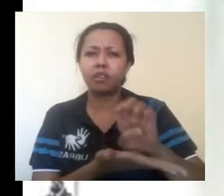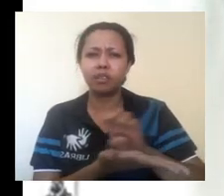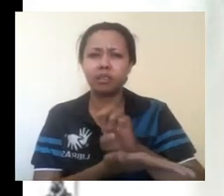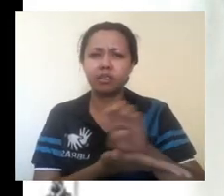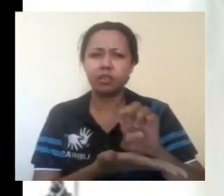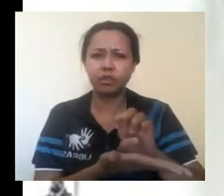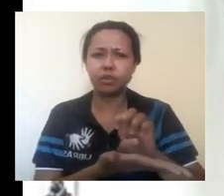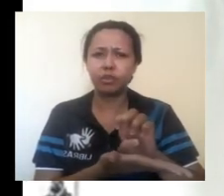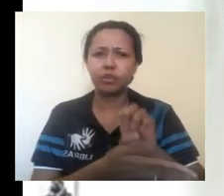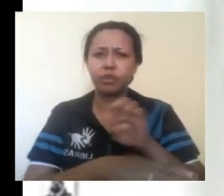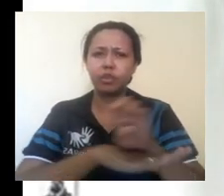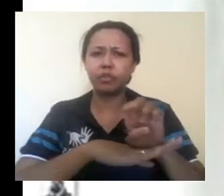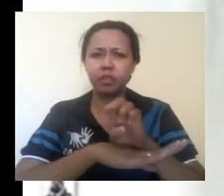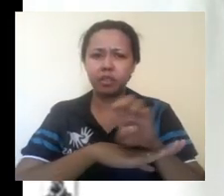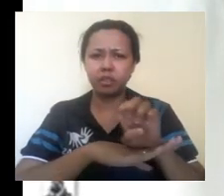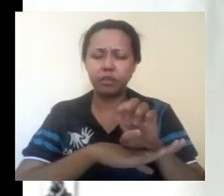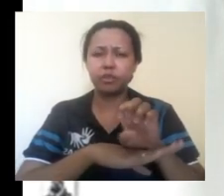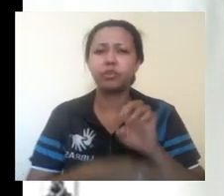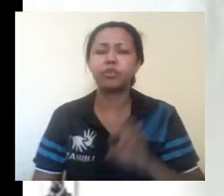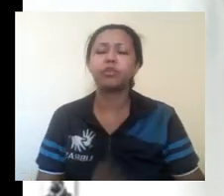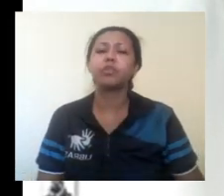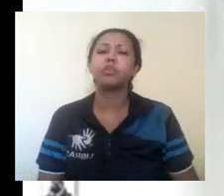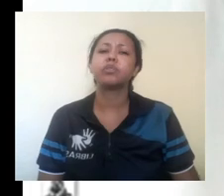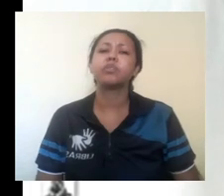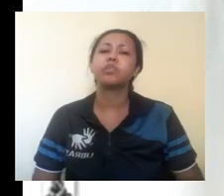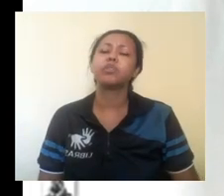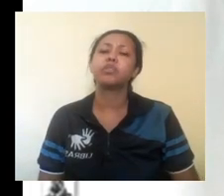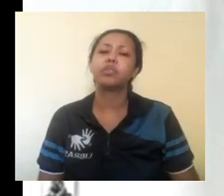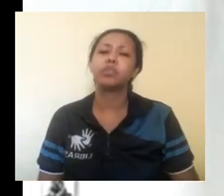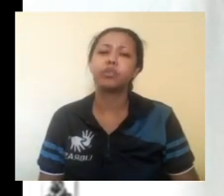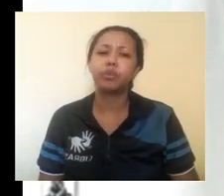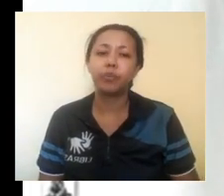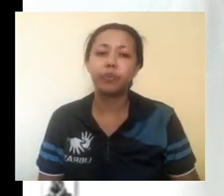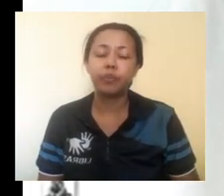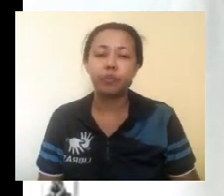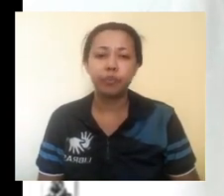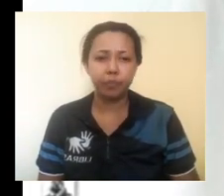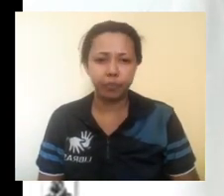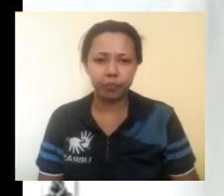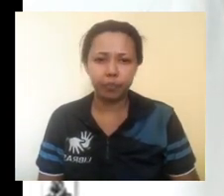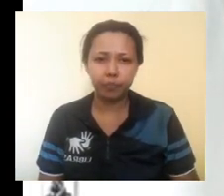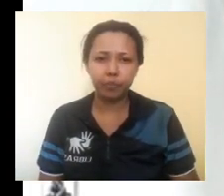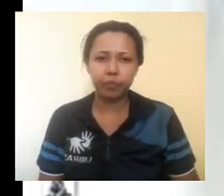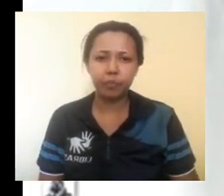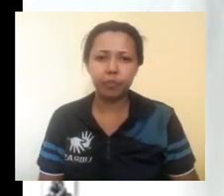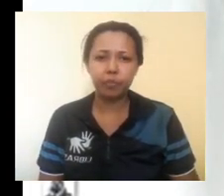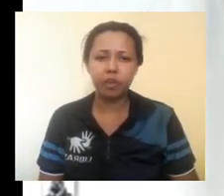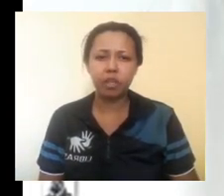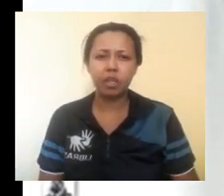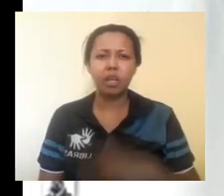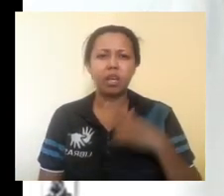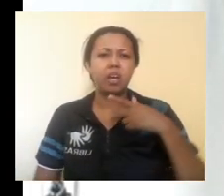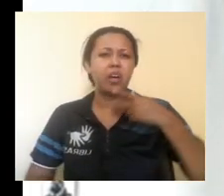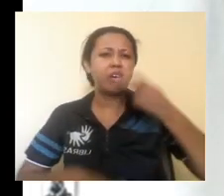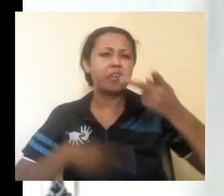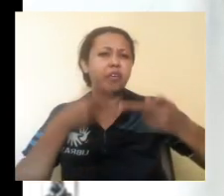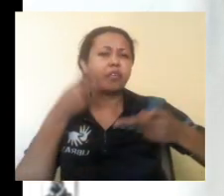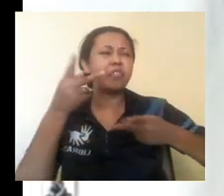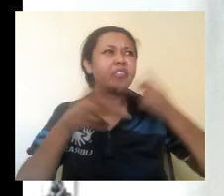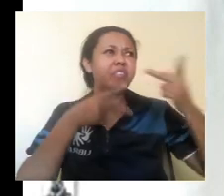agora, aonde diz assim: nenhuma palavra torpe saia da boca de vocês, mas apenas a que for útil para edificar